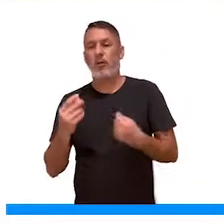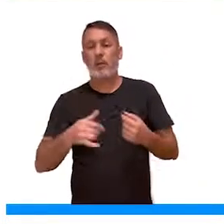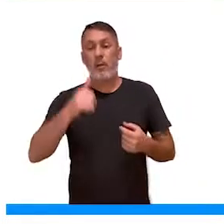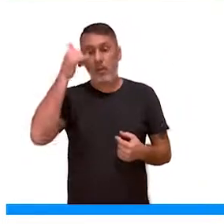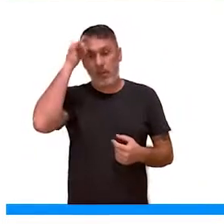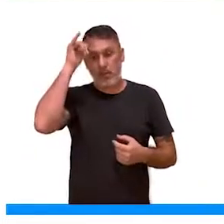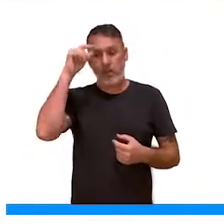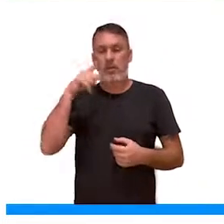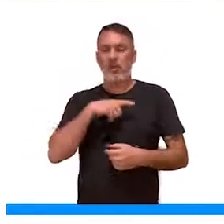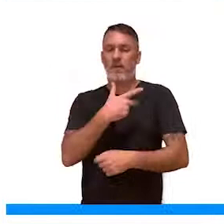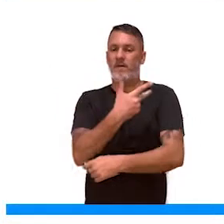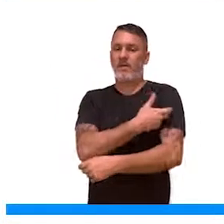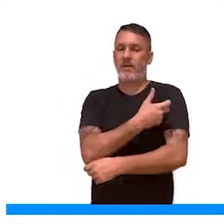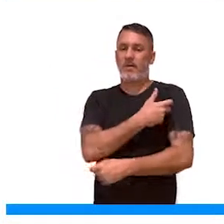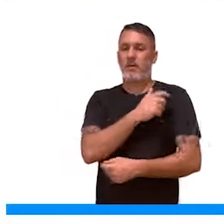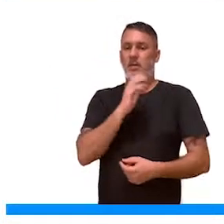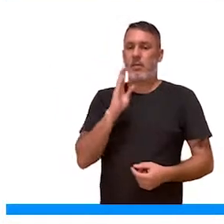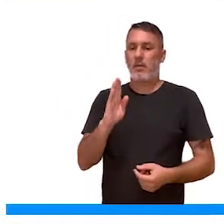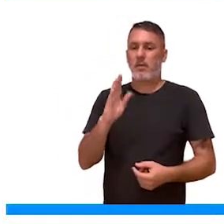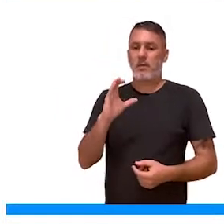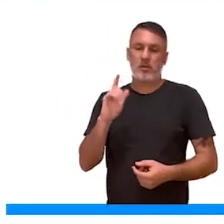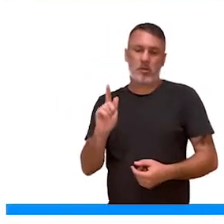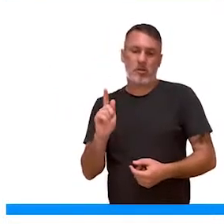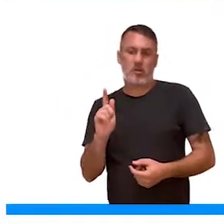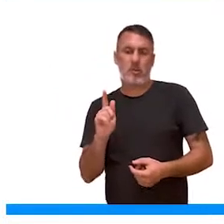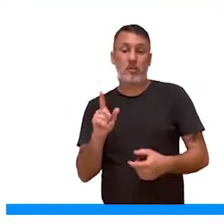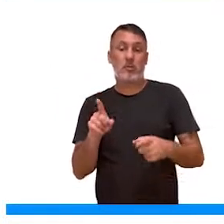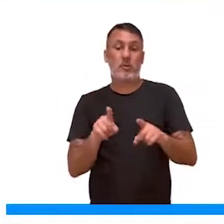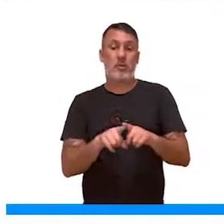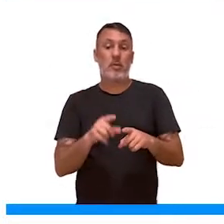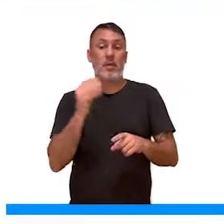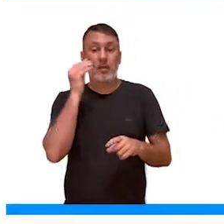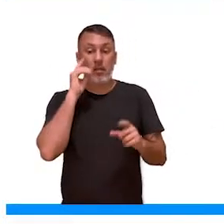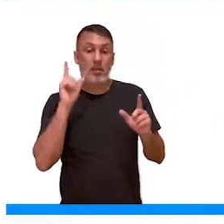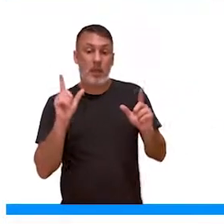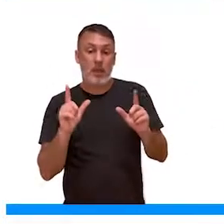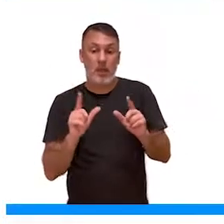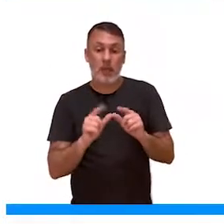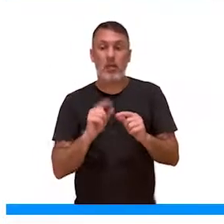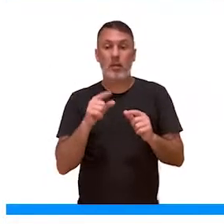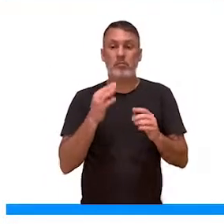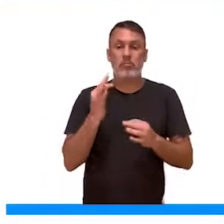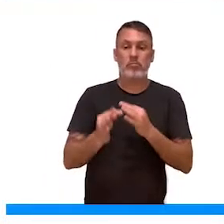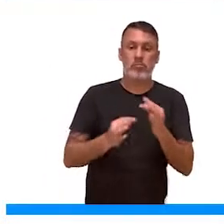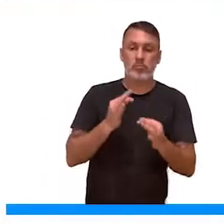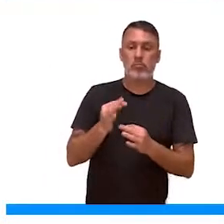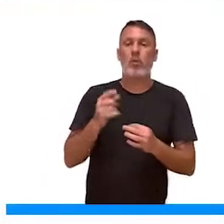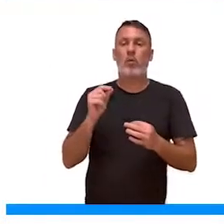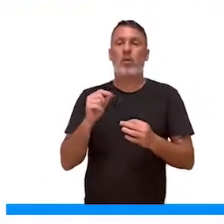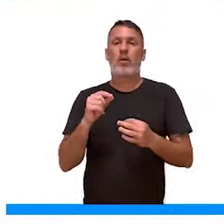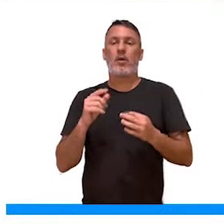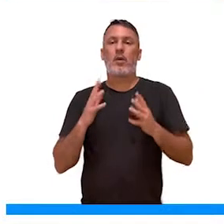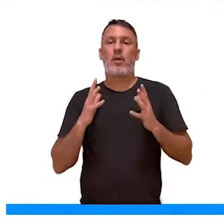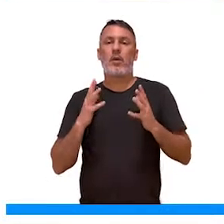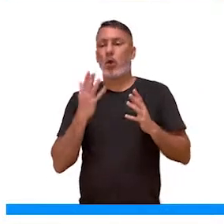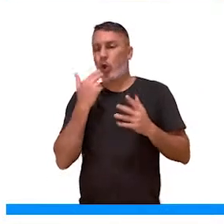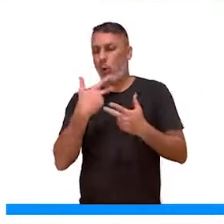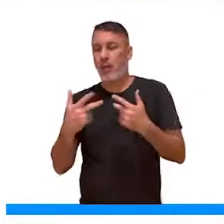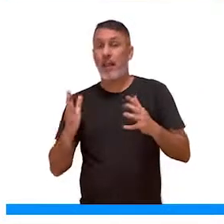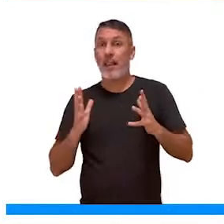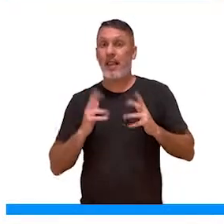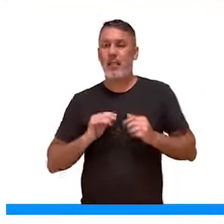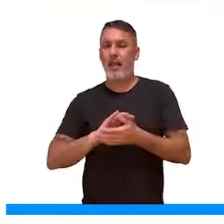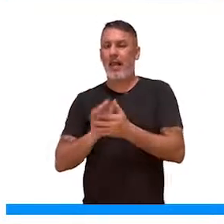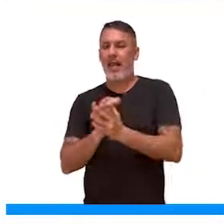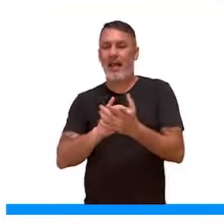Como prevenção, a gente toma vacina BCG e a gente pode tentar aí minimizar fazendo esterilização de determinados